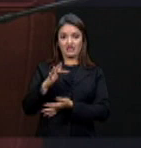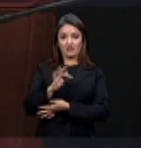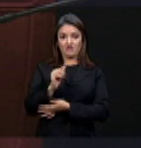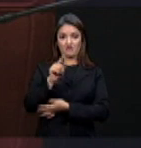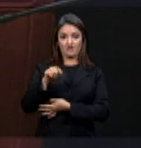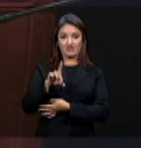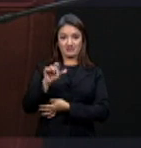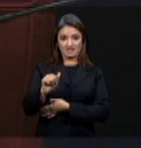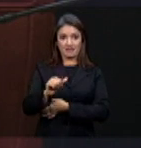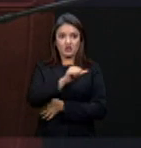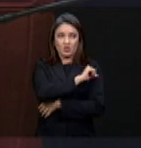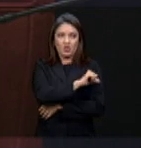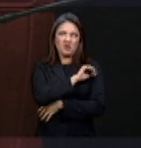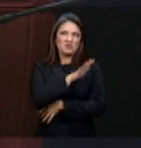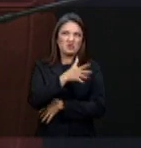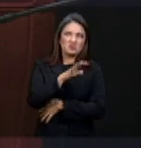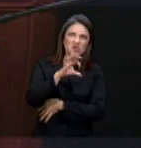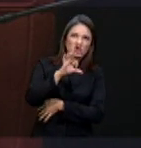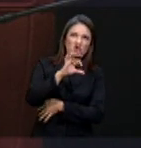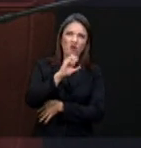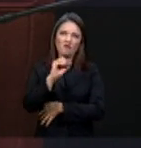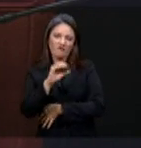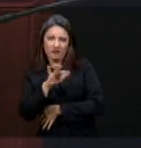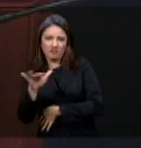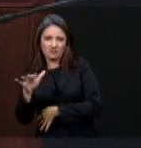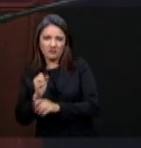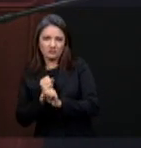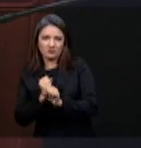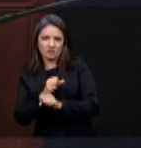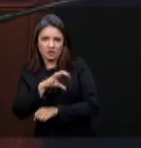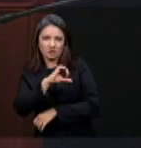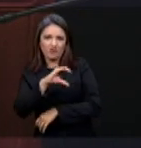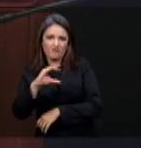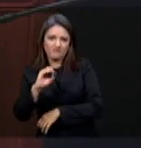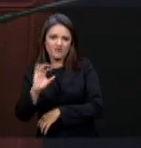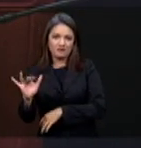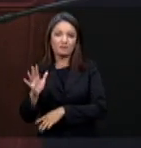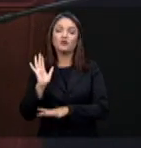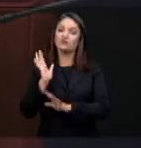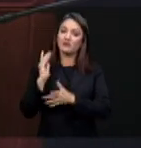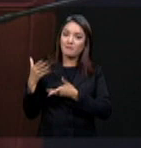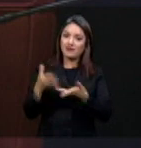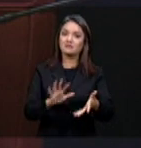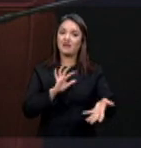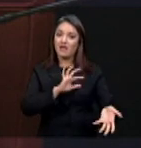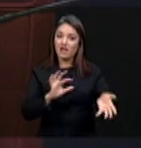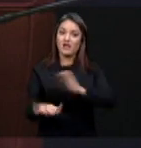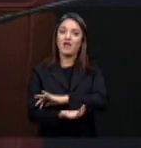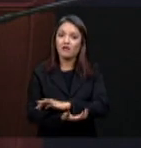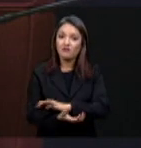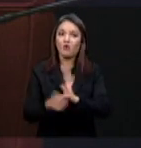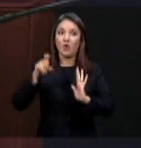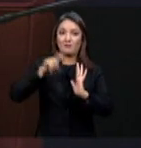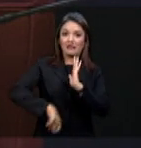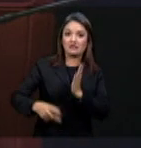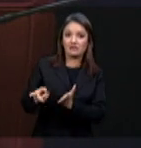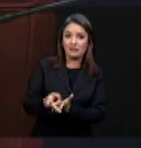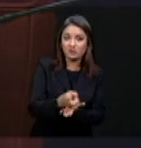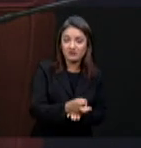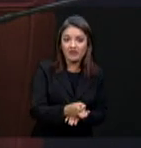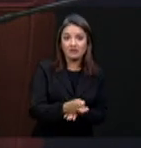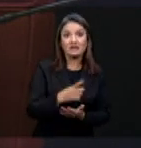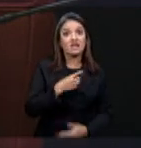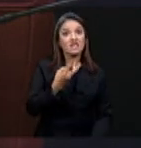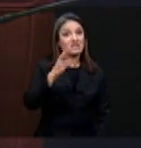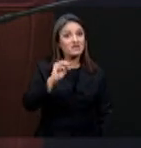meados da década de noventa e eu já Participei de uma comissão de reforma tributária como secretário de fazenda do Rio de Janeiro a gente tem